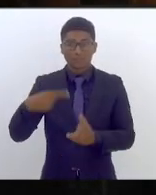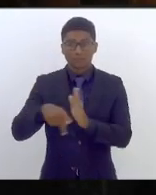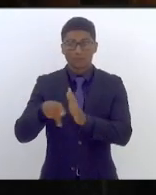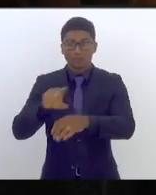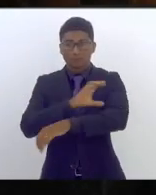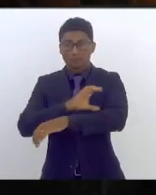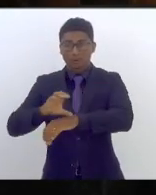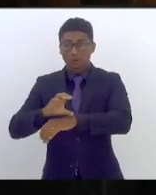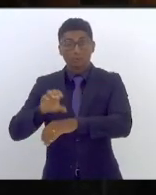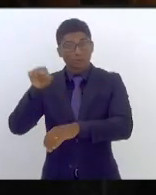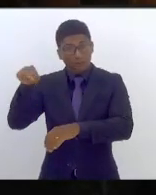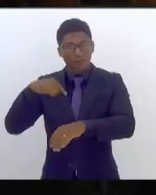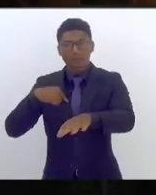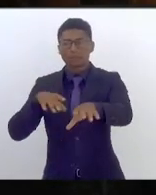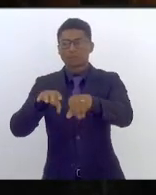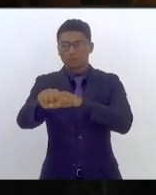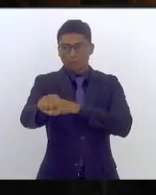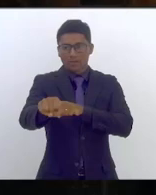e